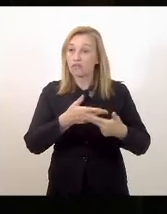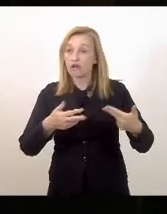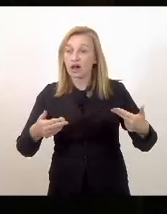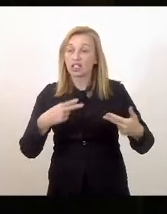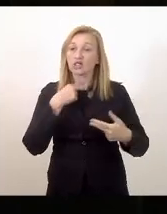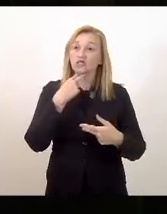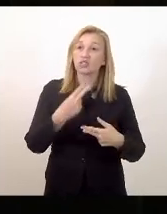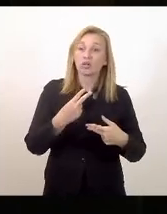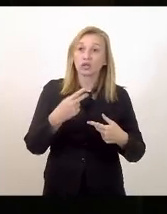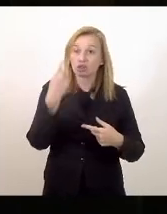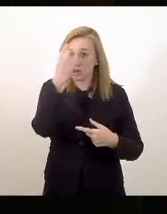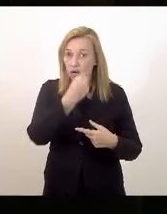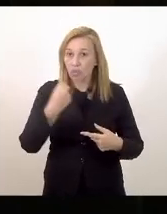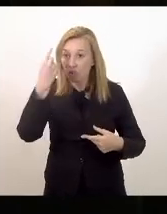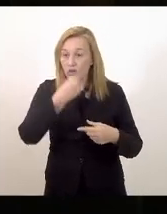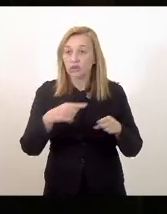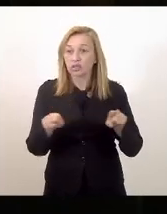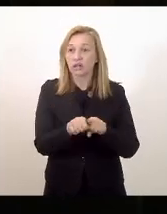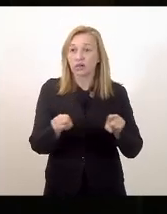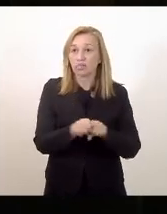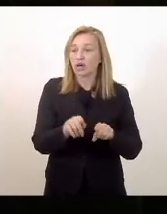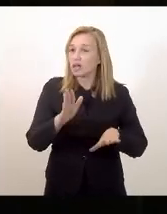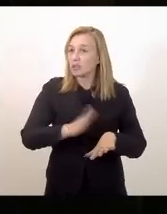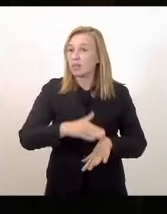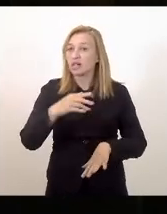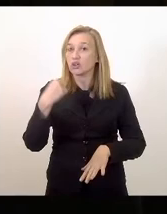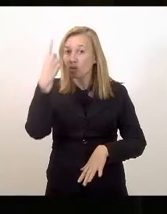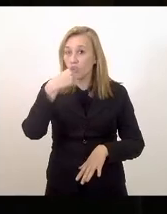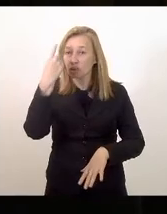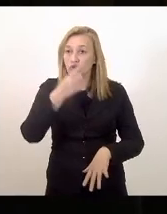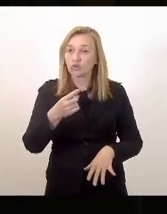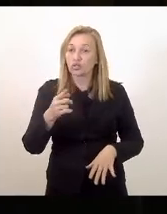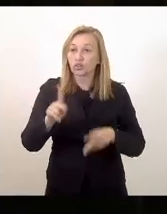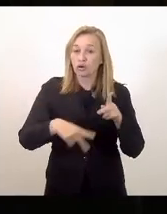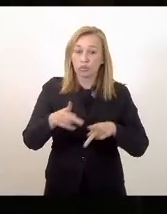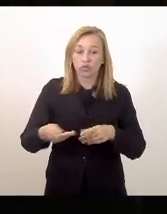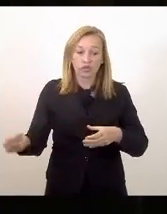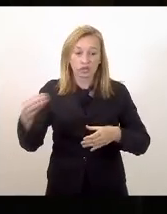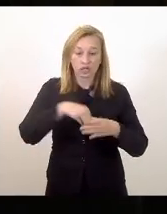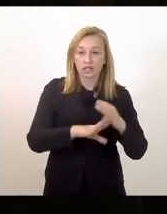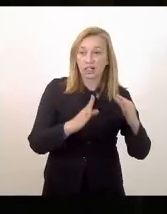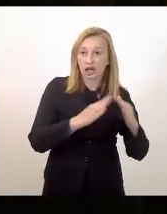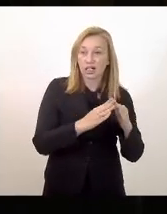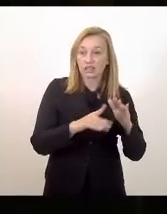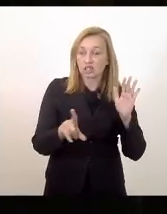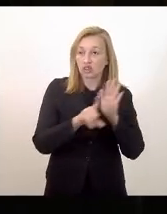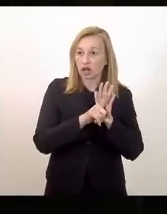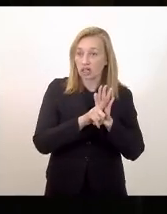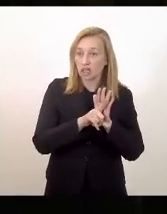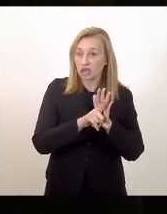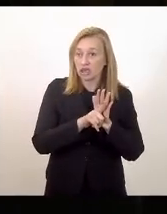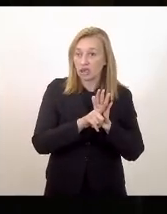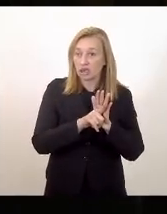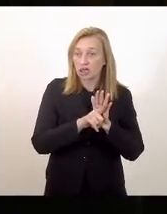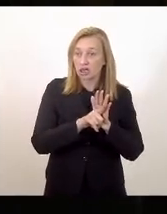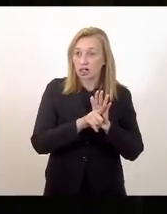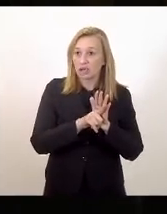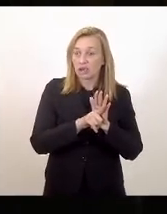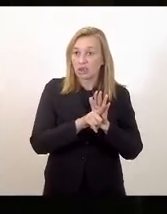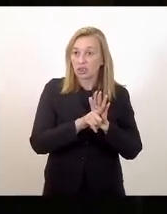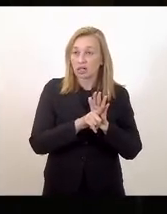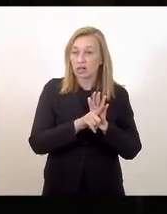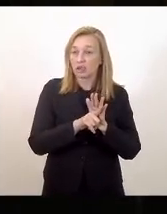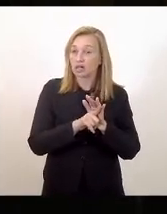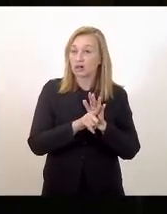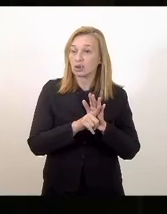de rosto, inclusive trazendo mais rosto de povo para dentro das casas legislativas, que se tornaram aí uma